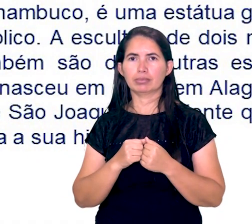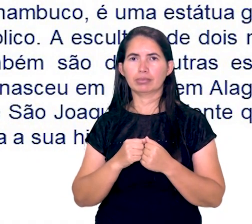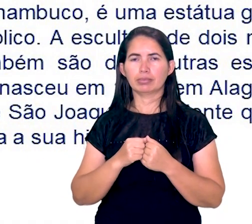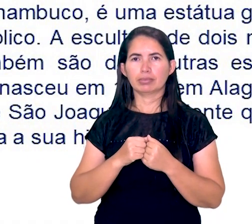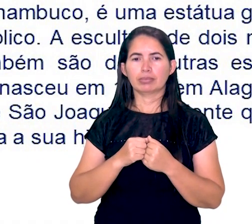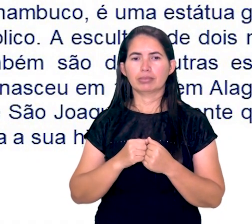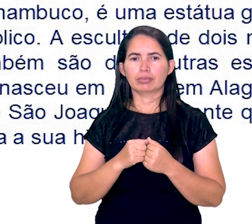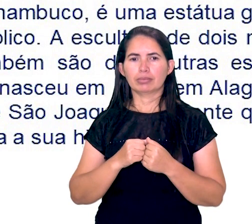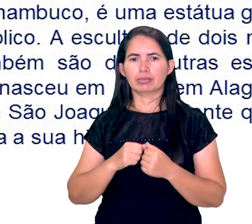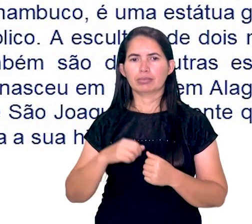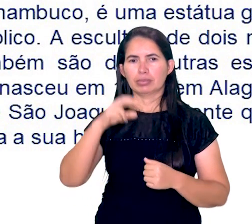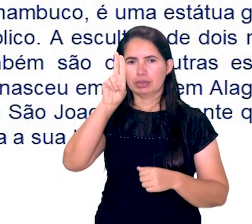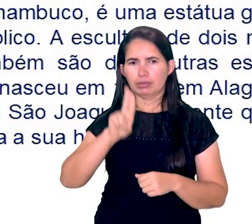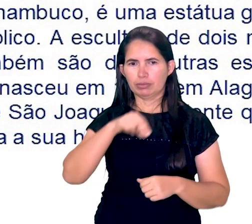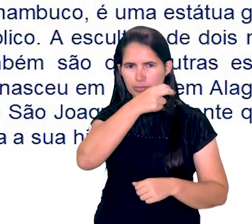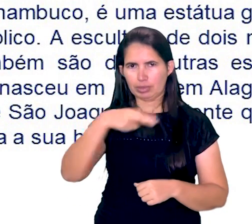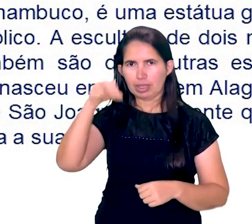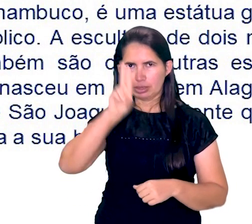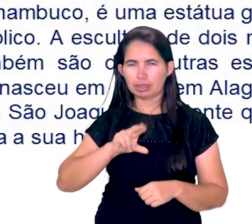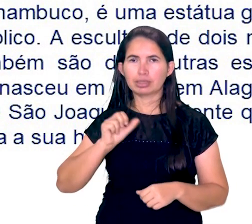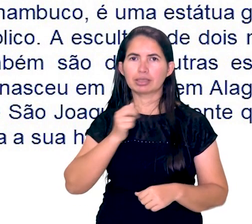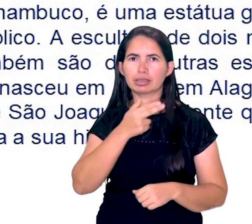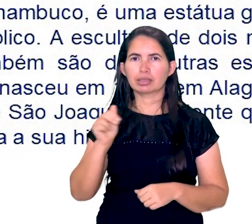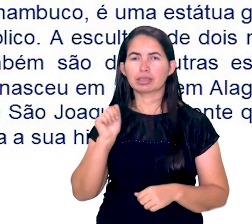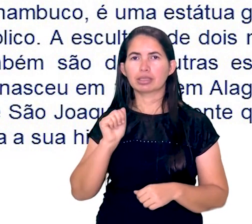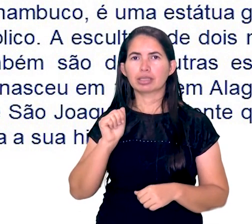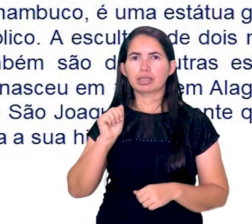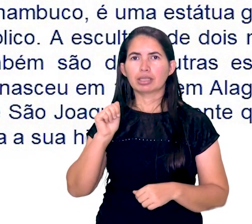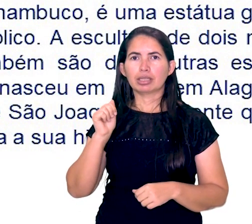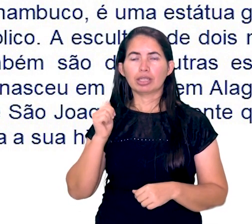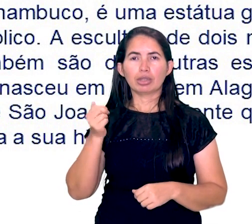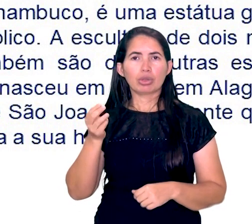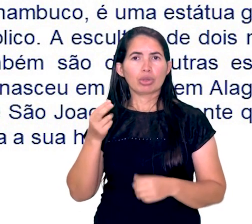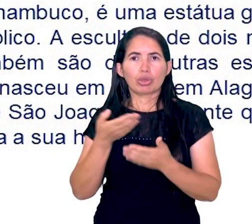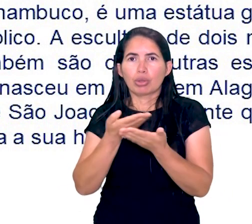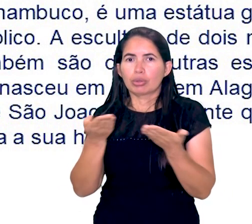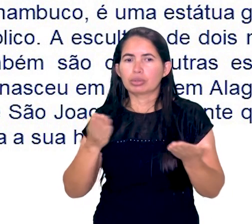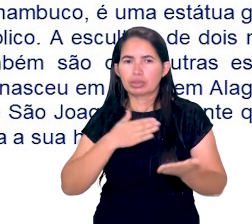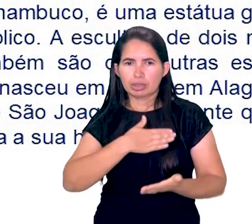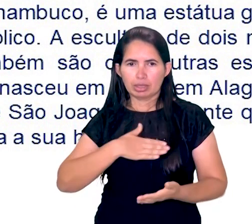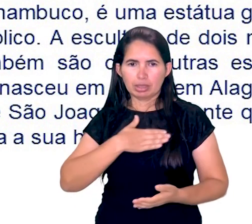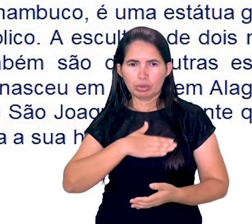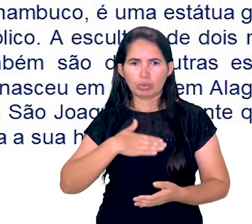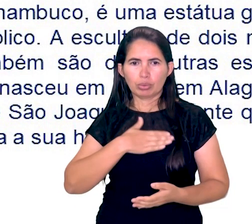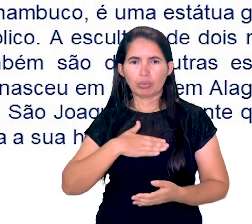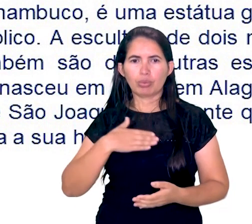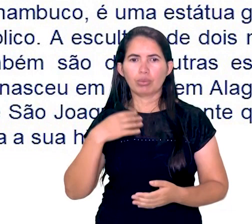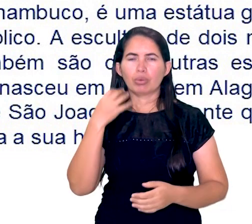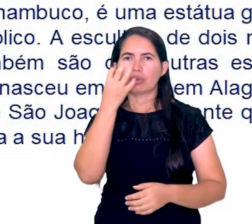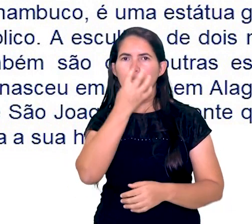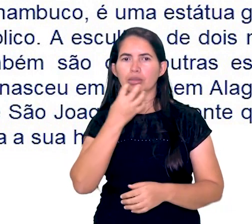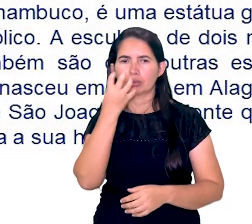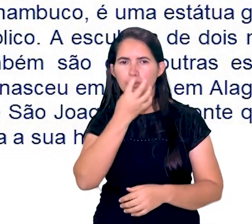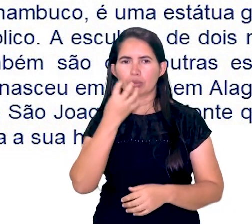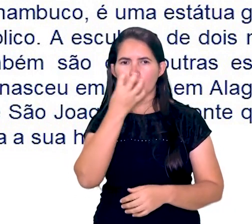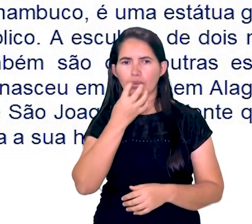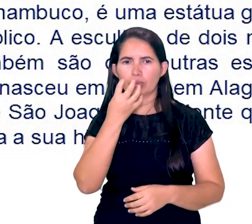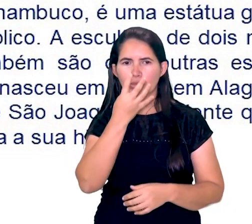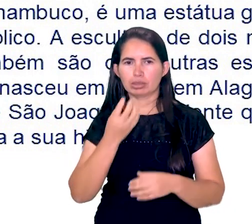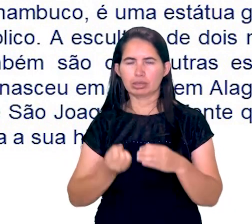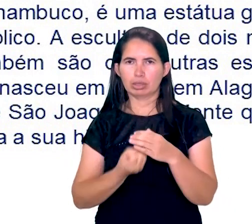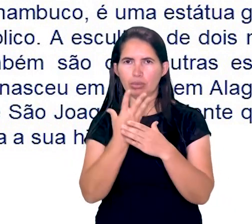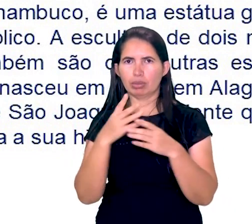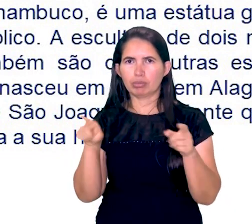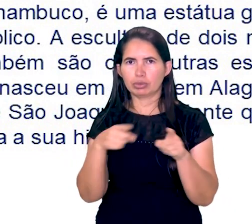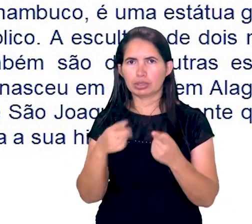Frei Damião e o nosso querido compositor Omildo Almeida. Quem é que já foi à feira de